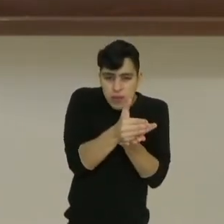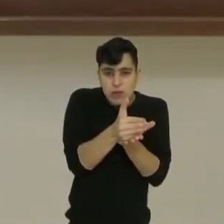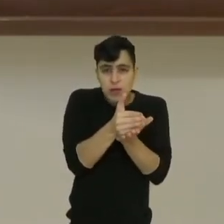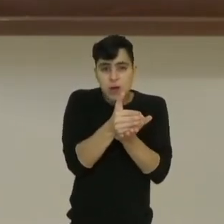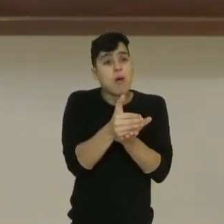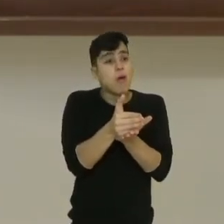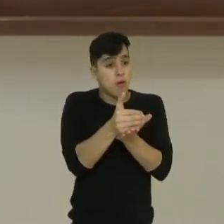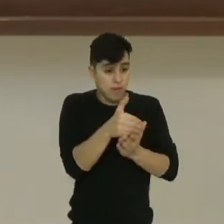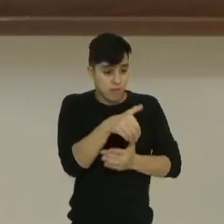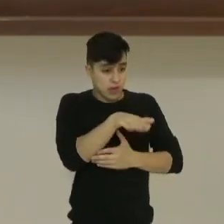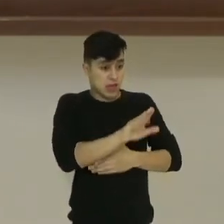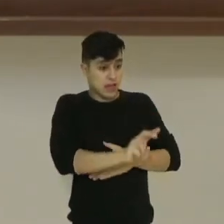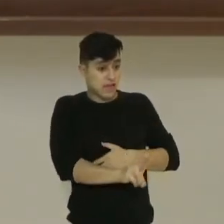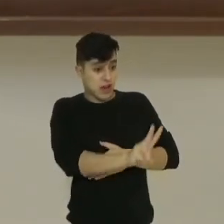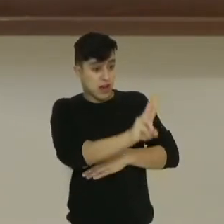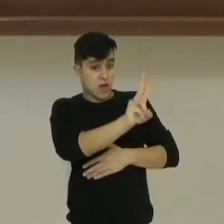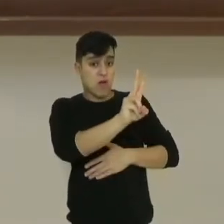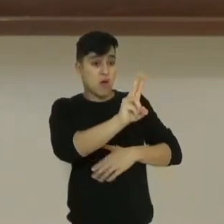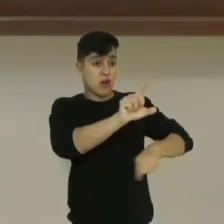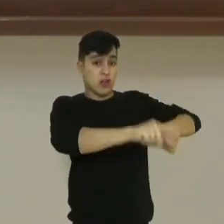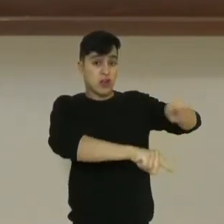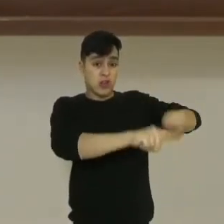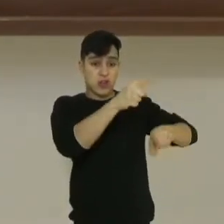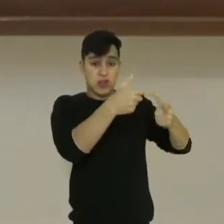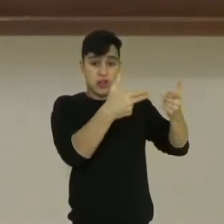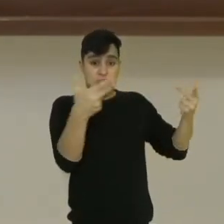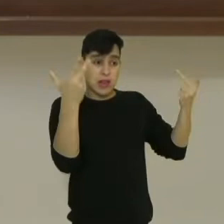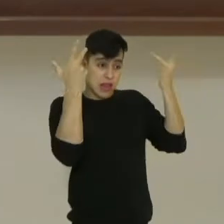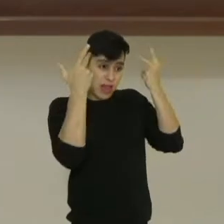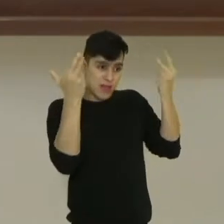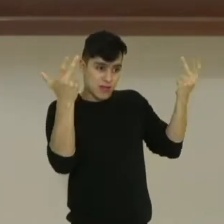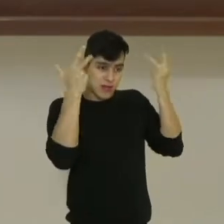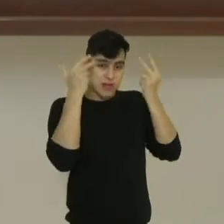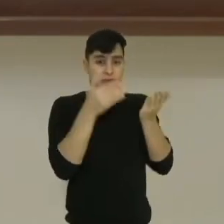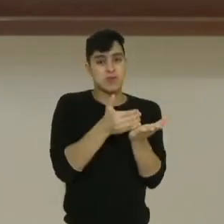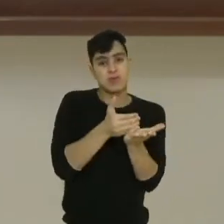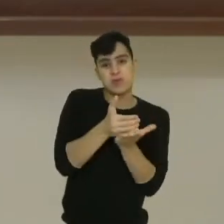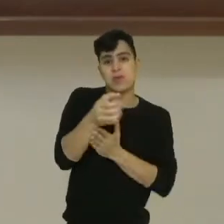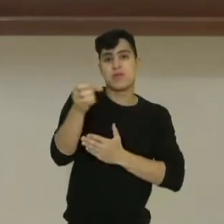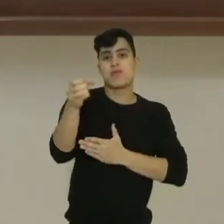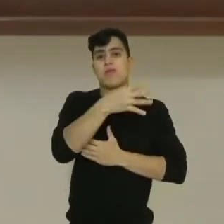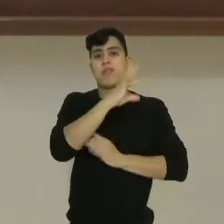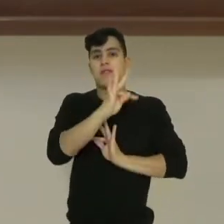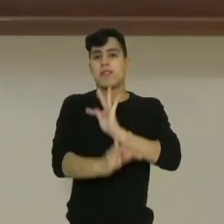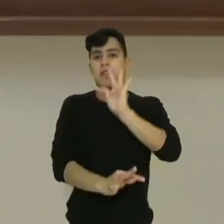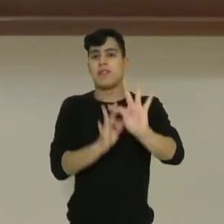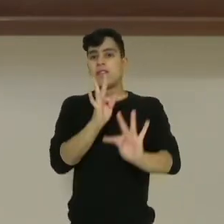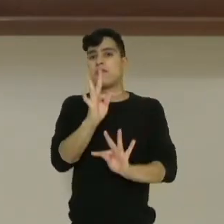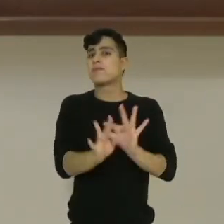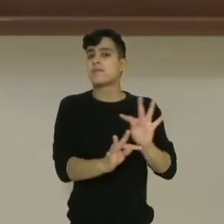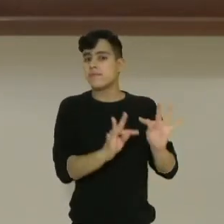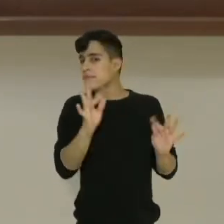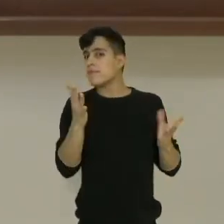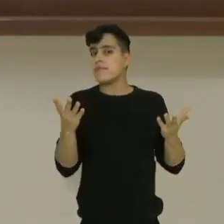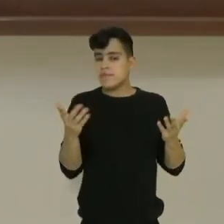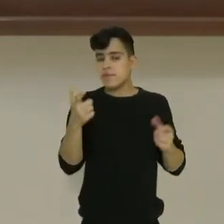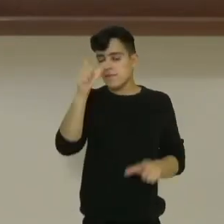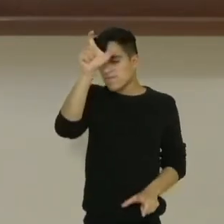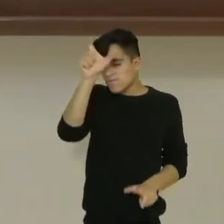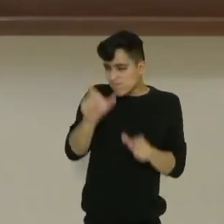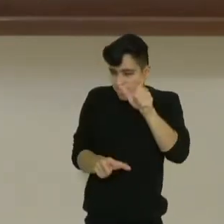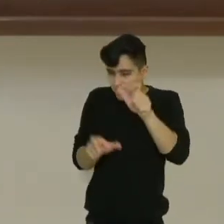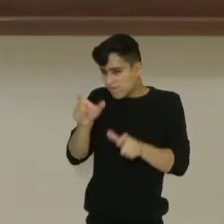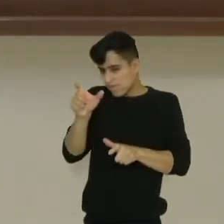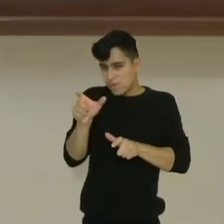da matéria-prima e dos recursos naturais globais, novas tecnologias foram sendo instaladas. E o homem, desse